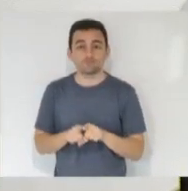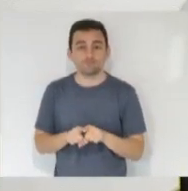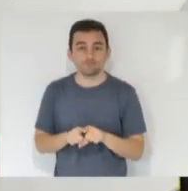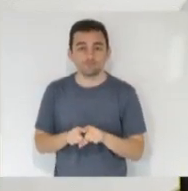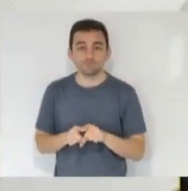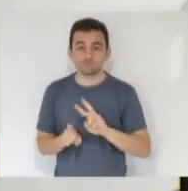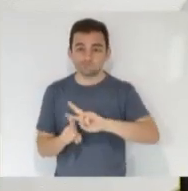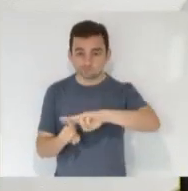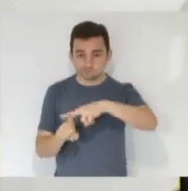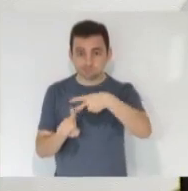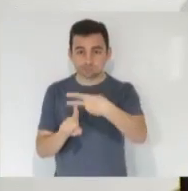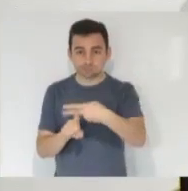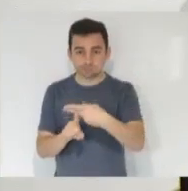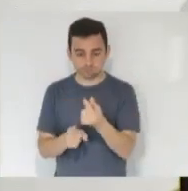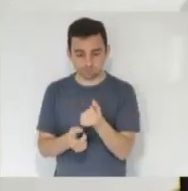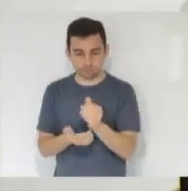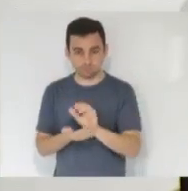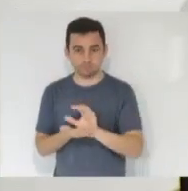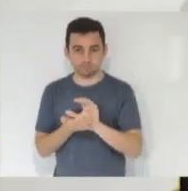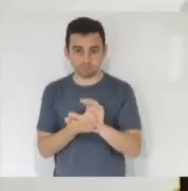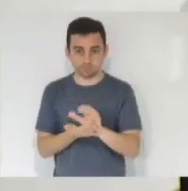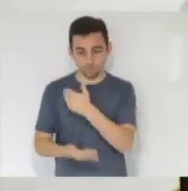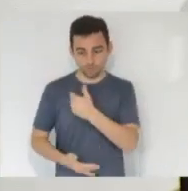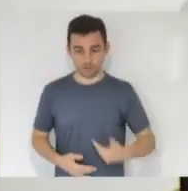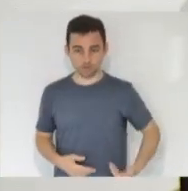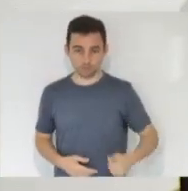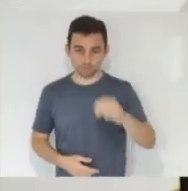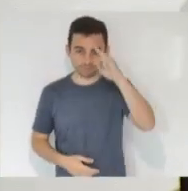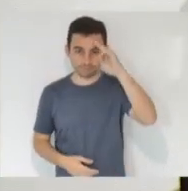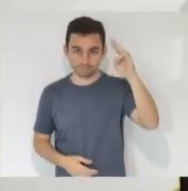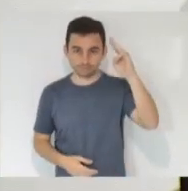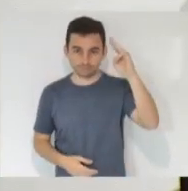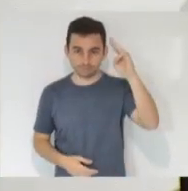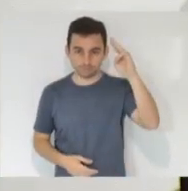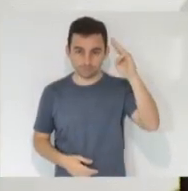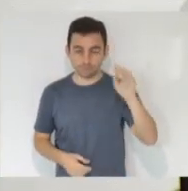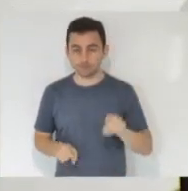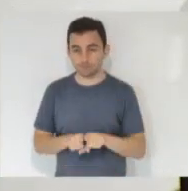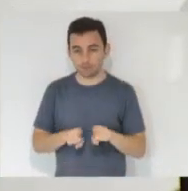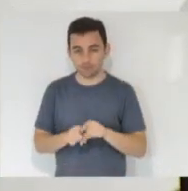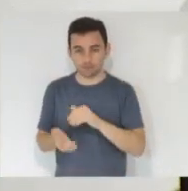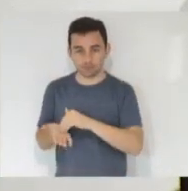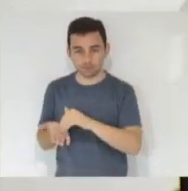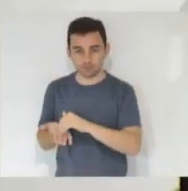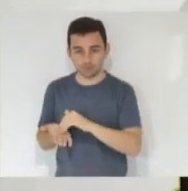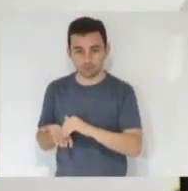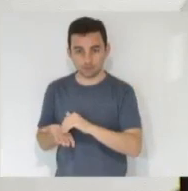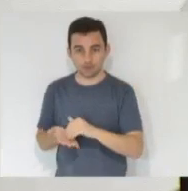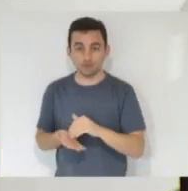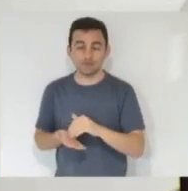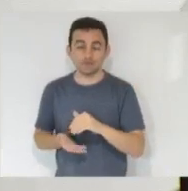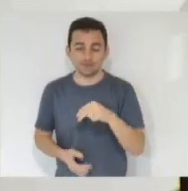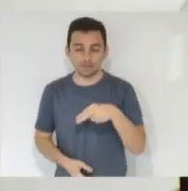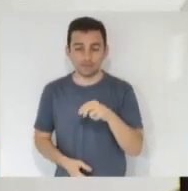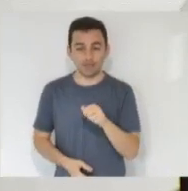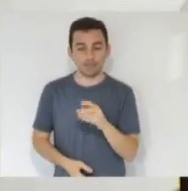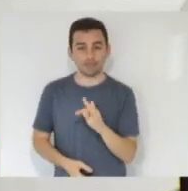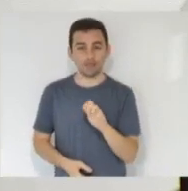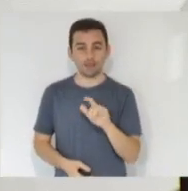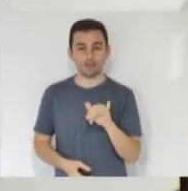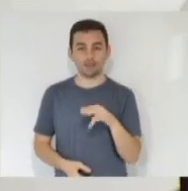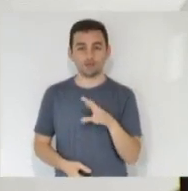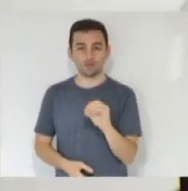do investimento por parte do governador Carlos Moisés e do secretário de Educação Natalino Gione